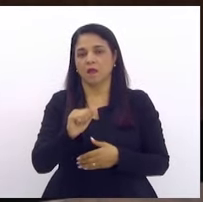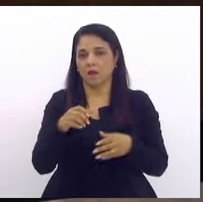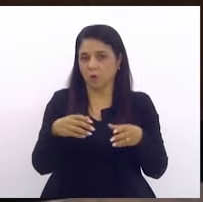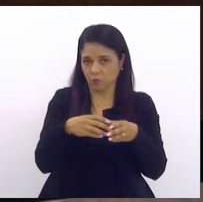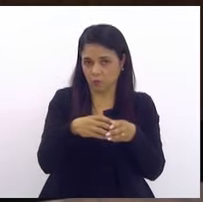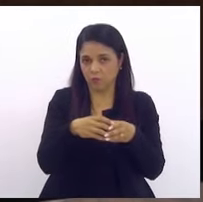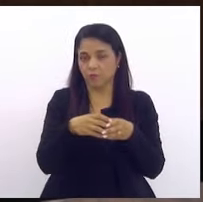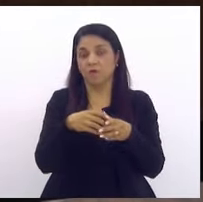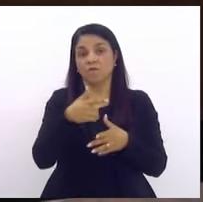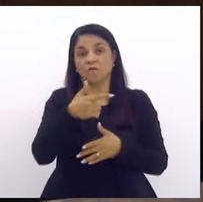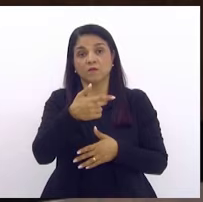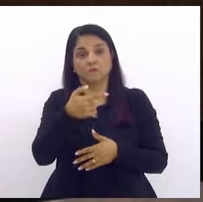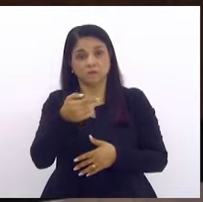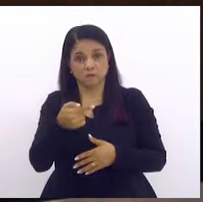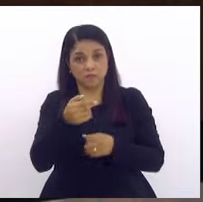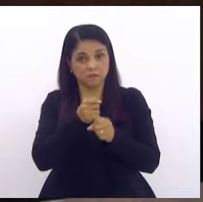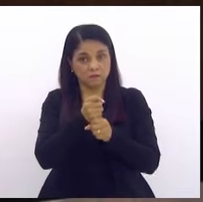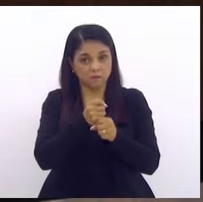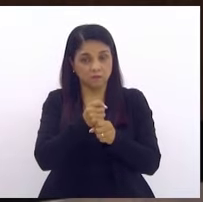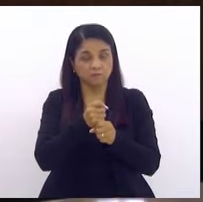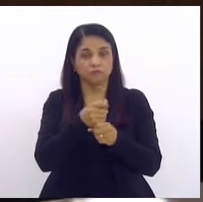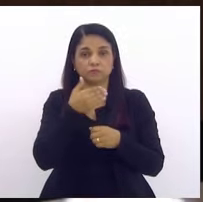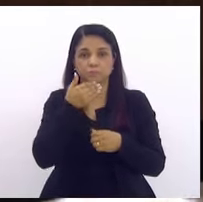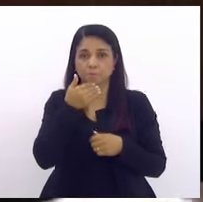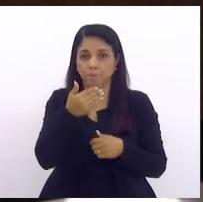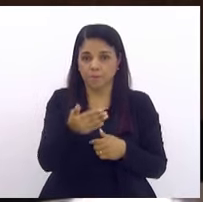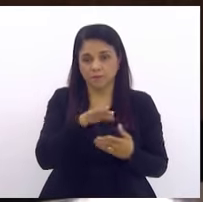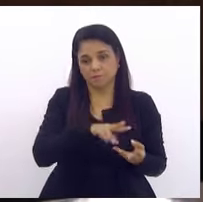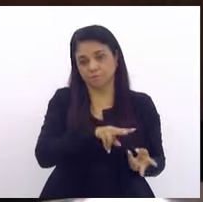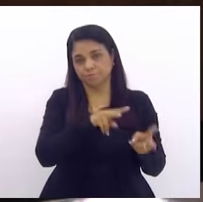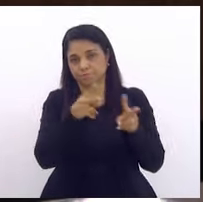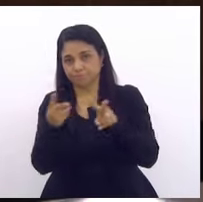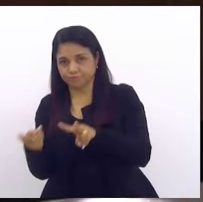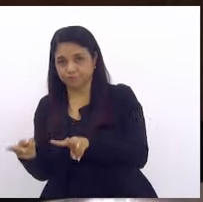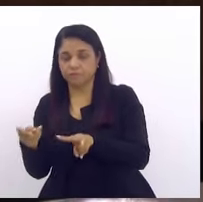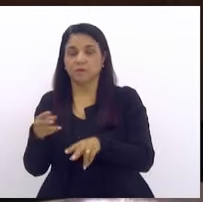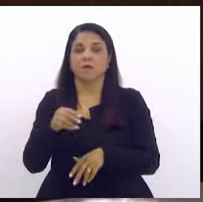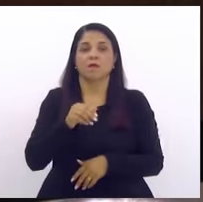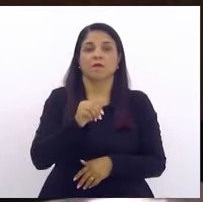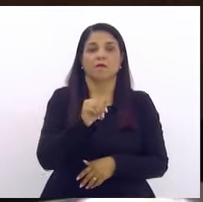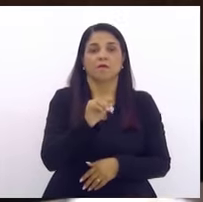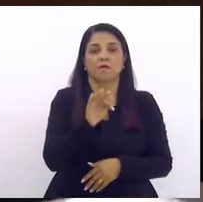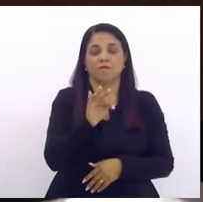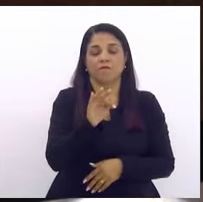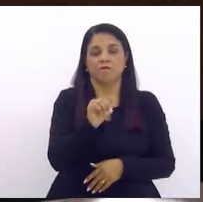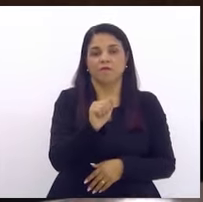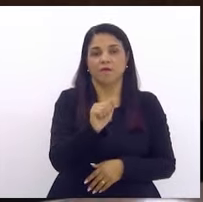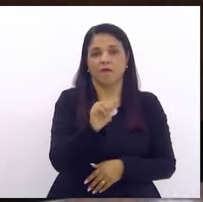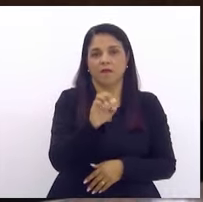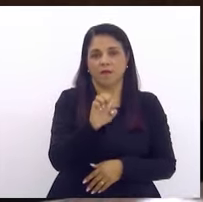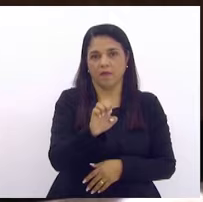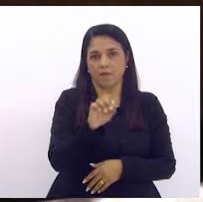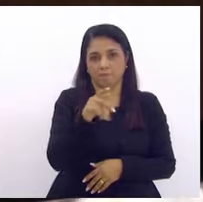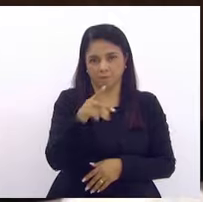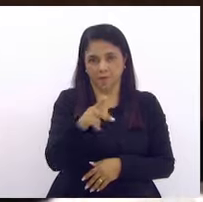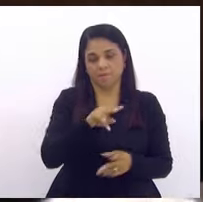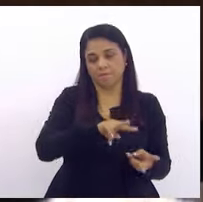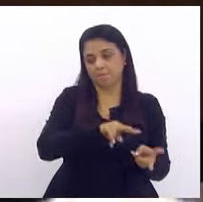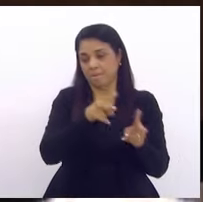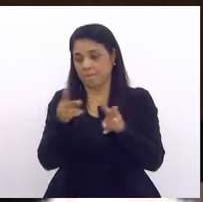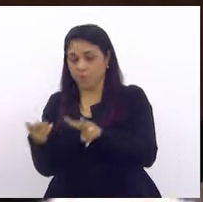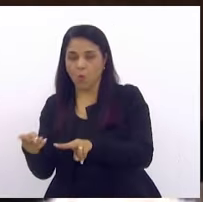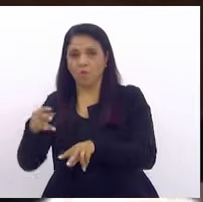reivindicam a transferência para da FAEP para a FAETEC, algo que é importantíssimo na sua